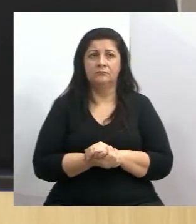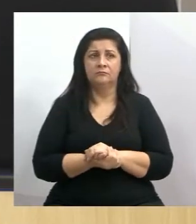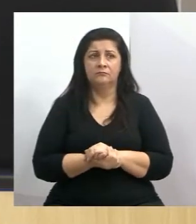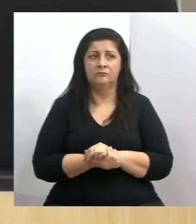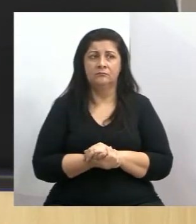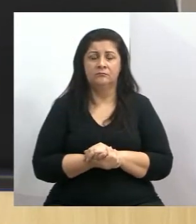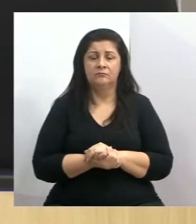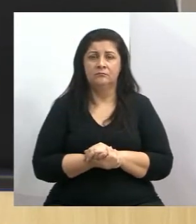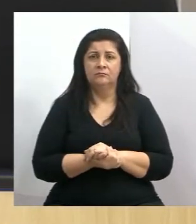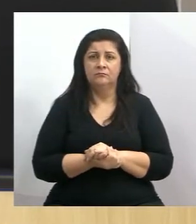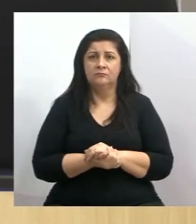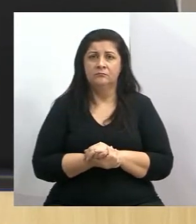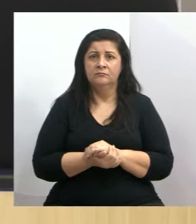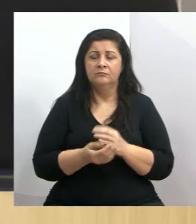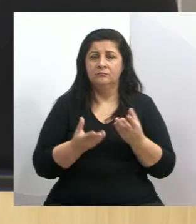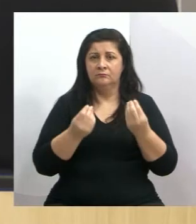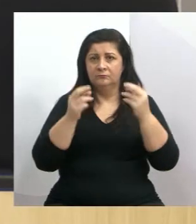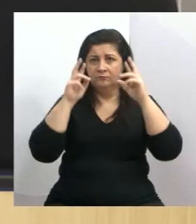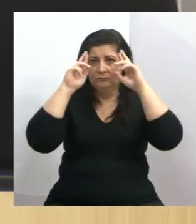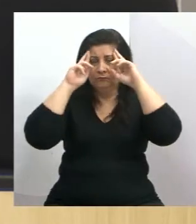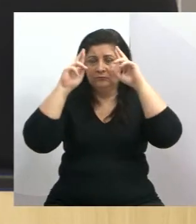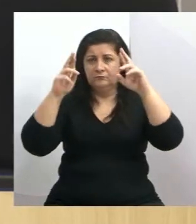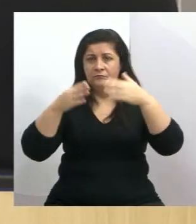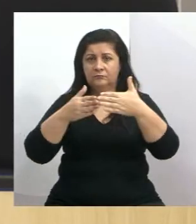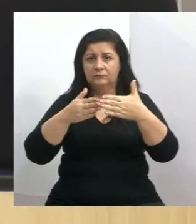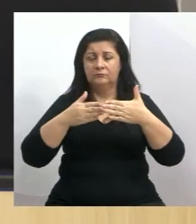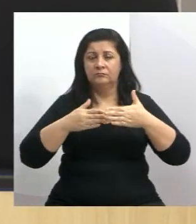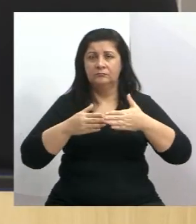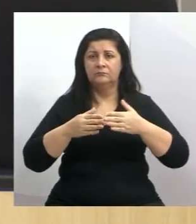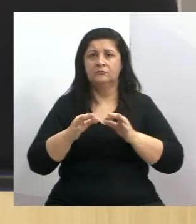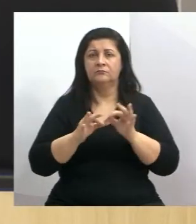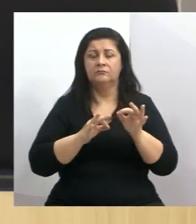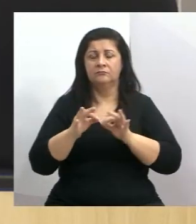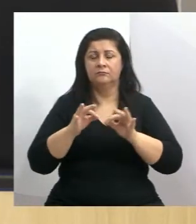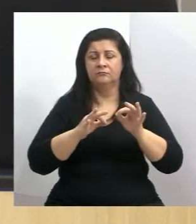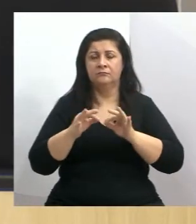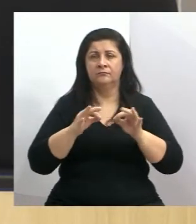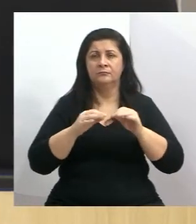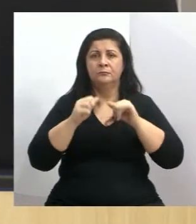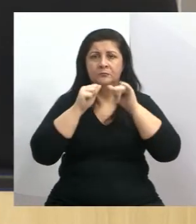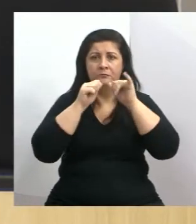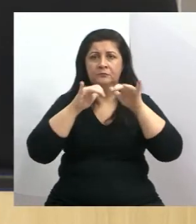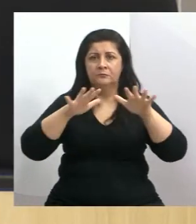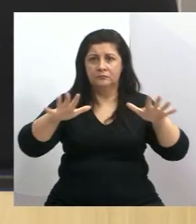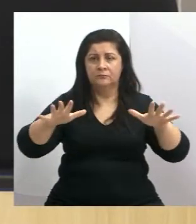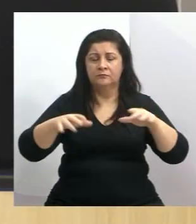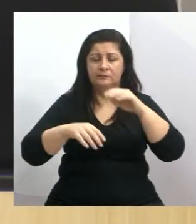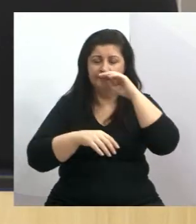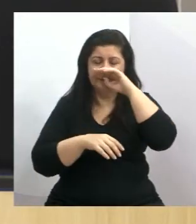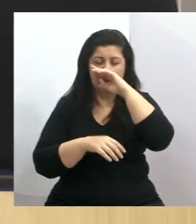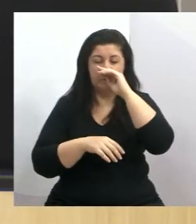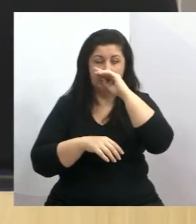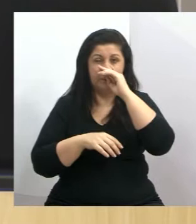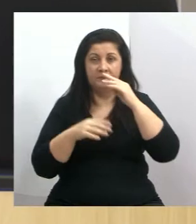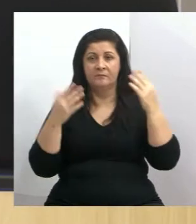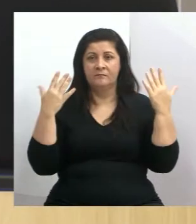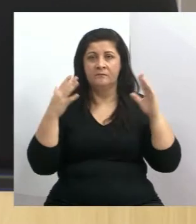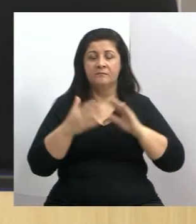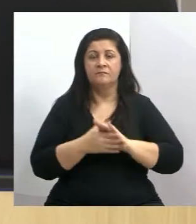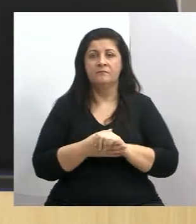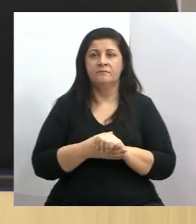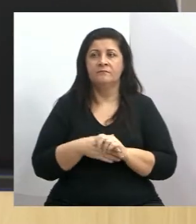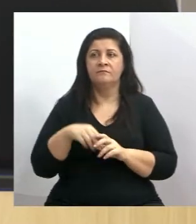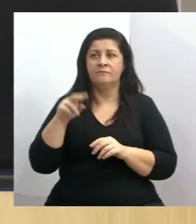PT registro respeitosamente requerendo seja adotado as providências habituais para a divulgação da presente manifestação